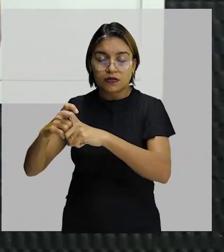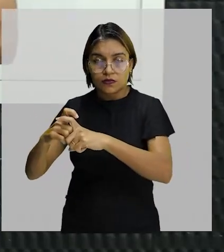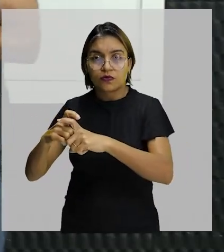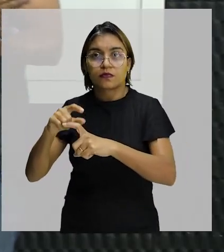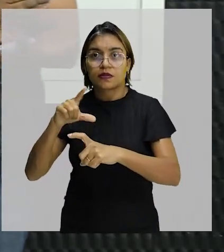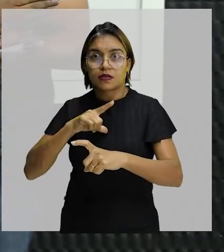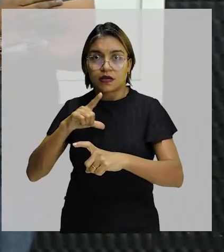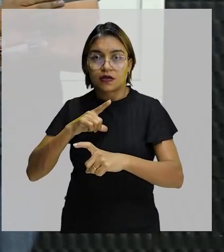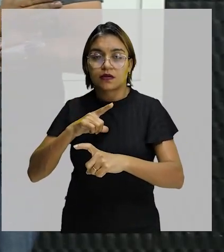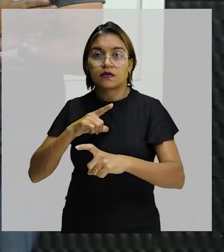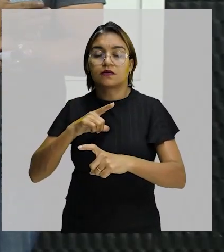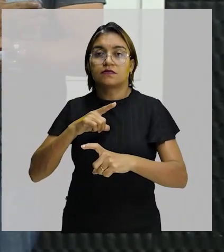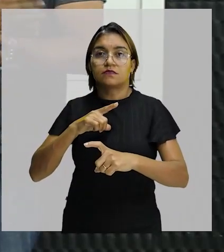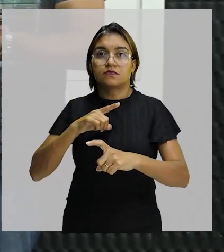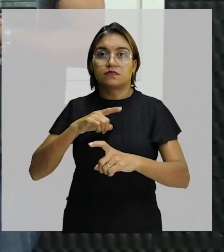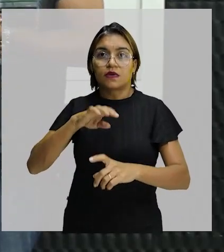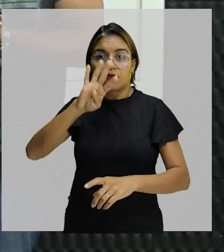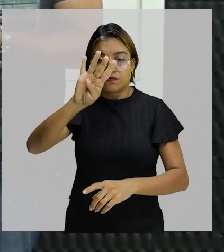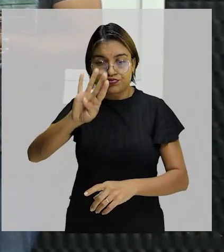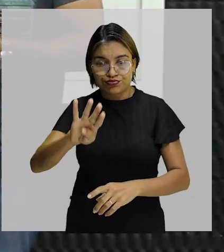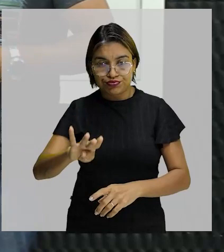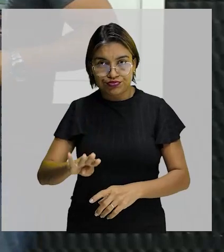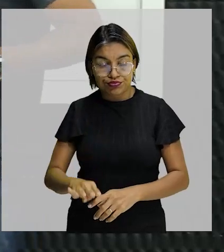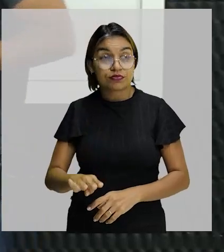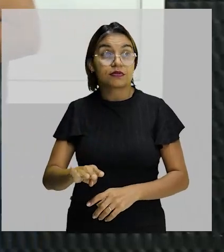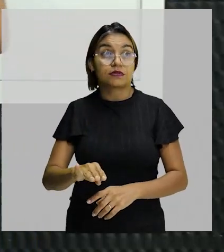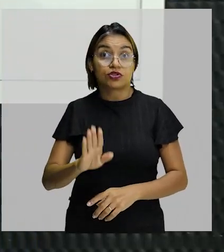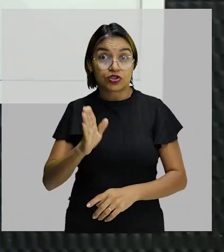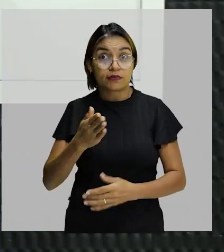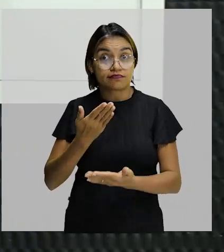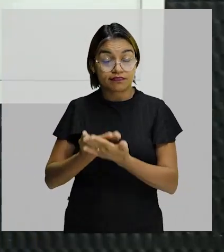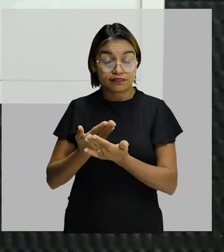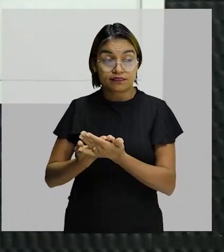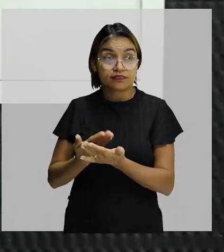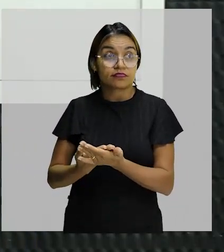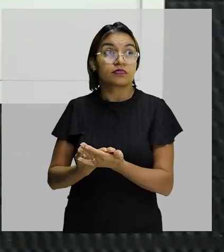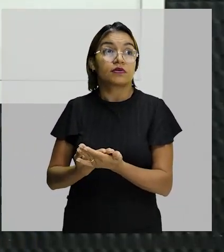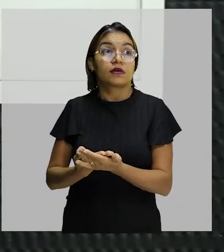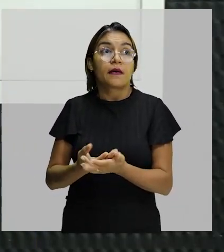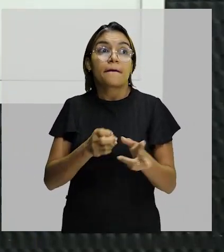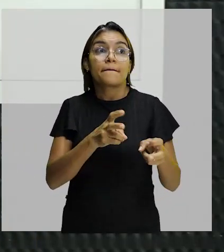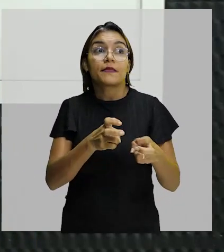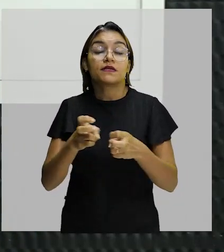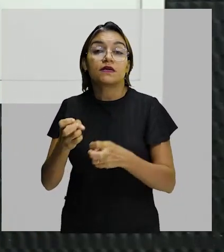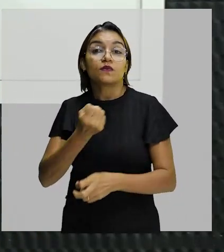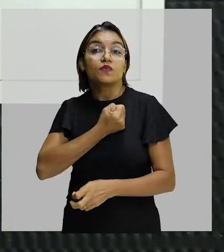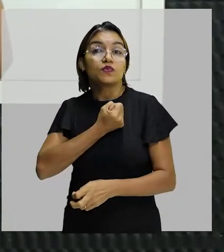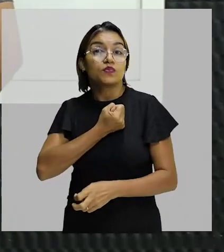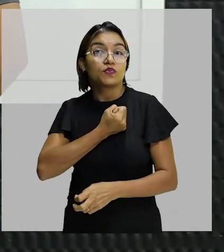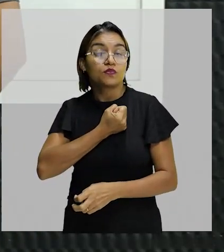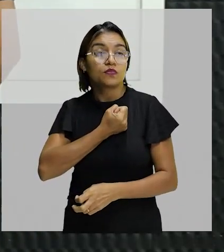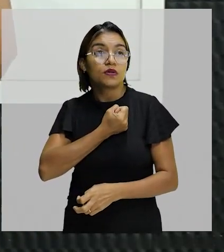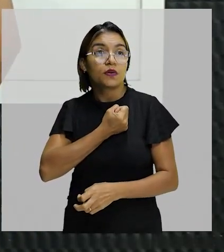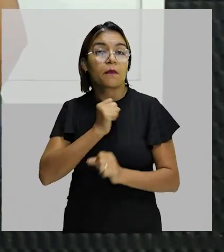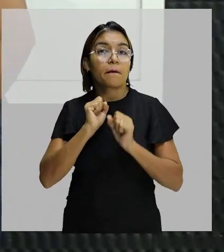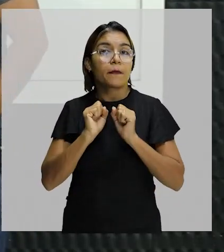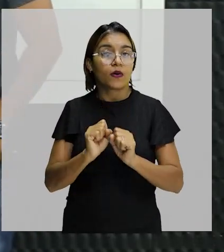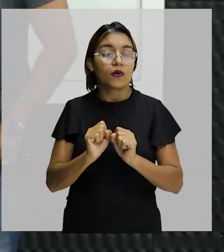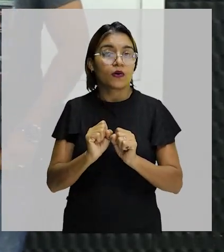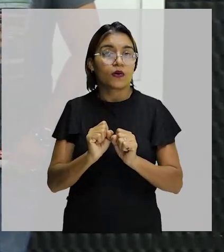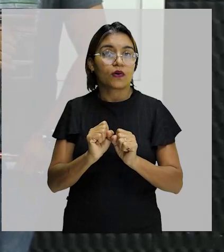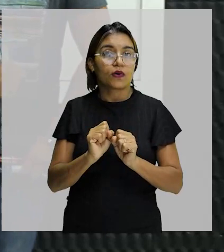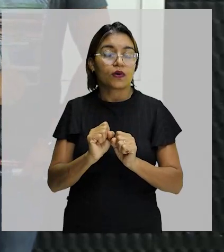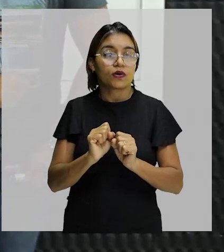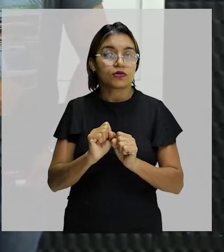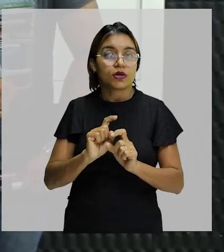devido ao teorema da decomposição, nós já estudamos isso aqui, você percebe que o mesmo número, ele pode ser mais de